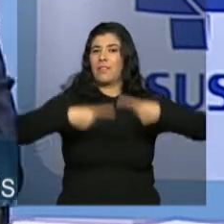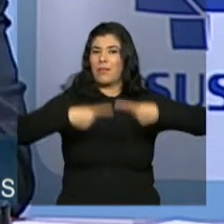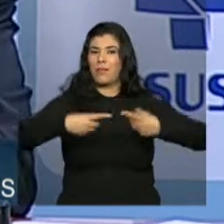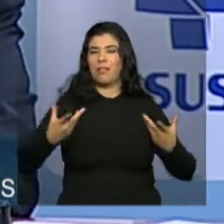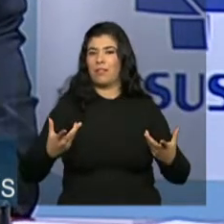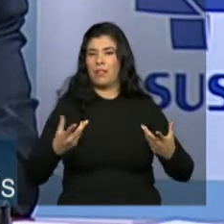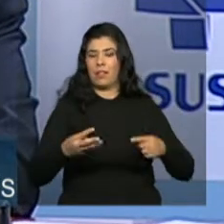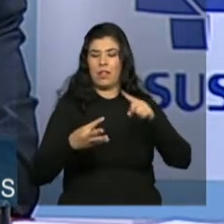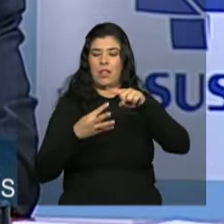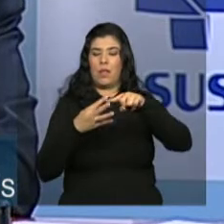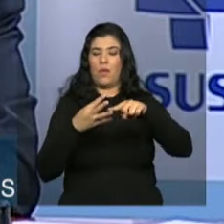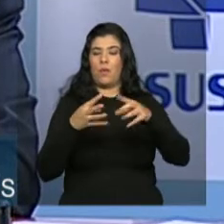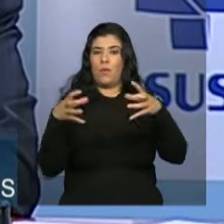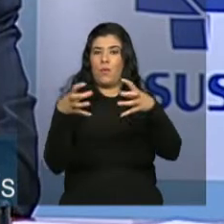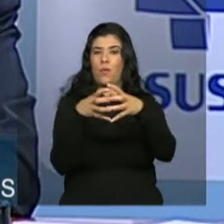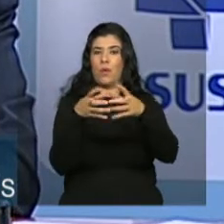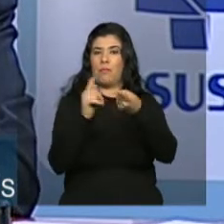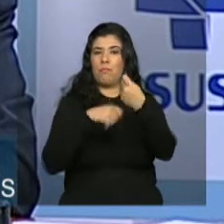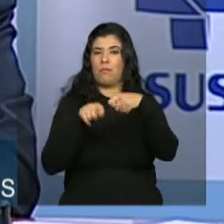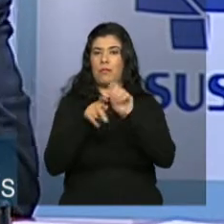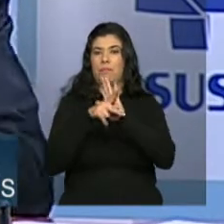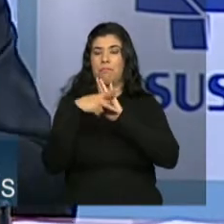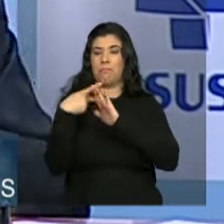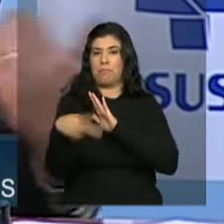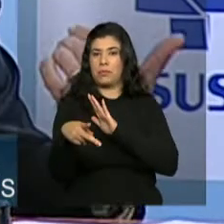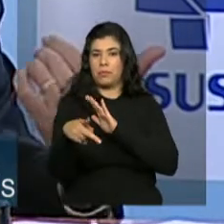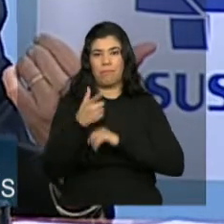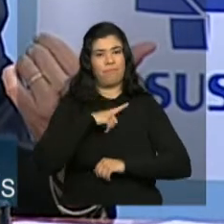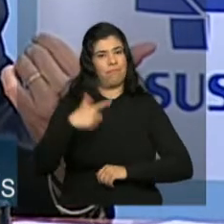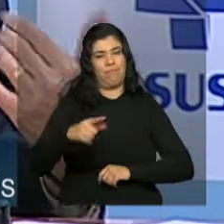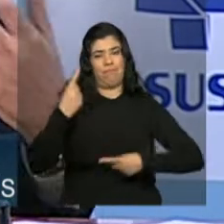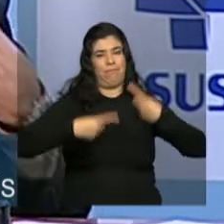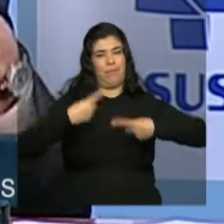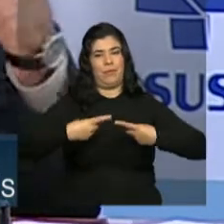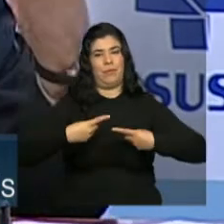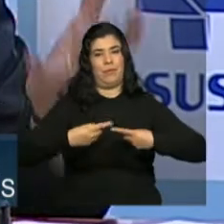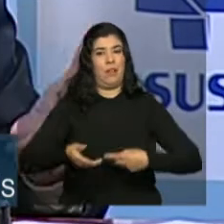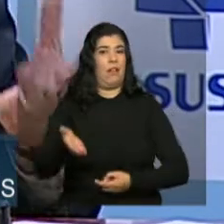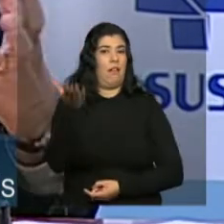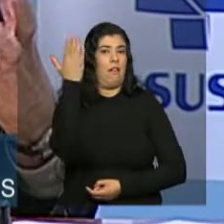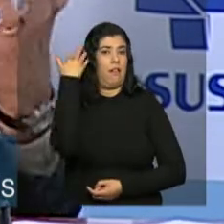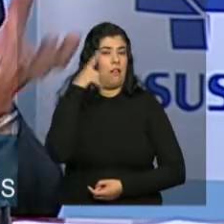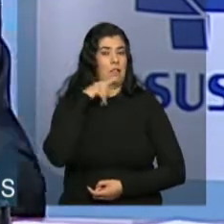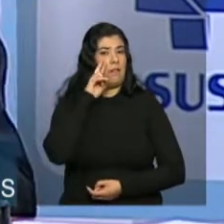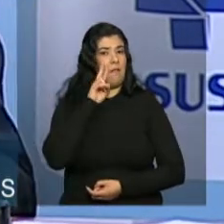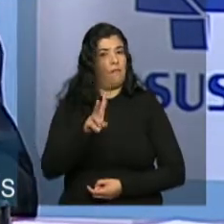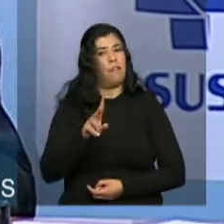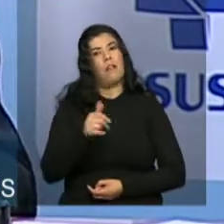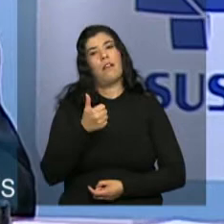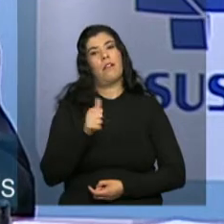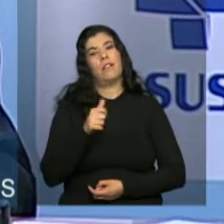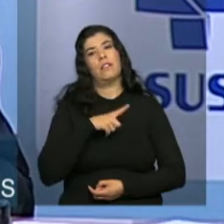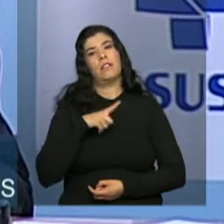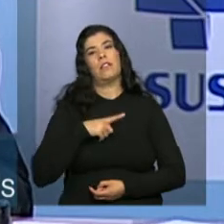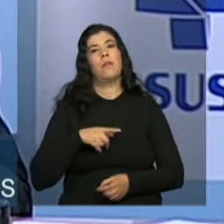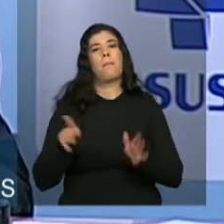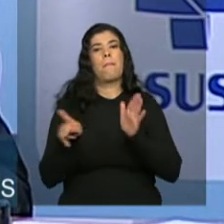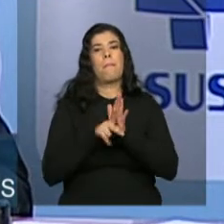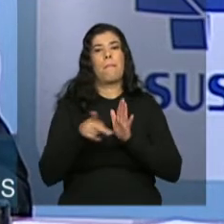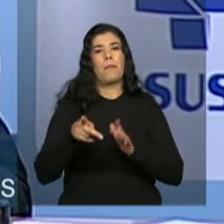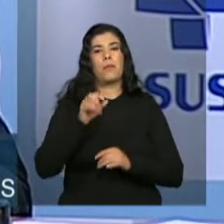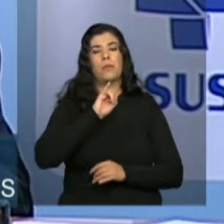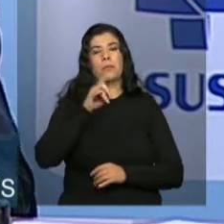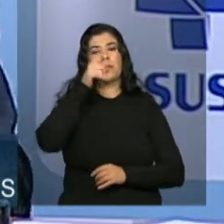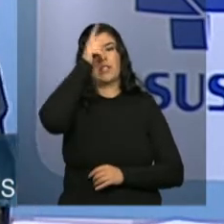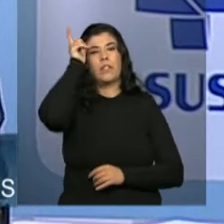todos eles são do mesmo grupo econômico não tem concorrência antes só olhando você tem genérico nós não não captava